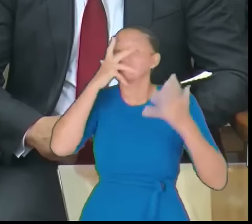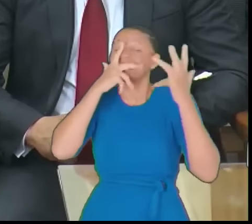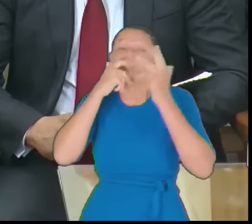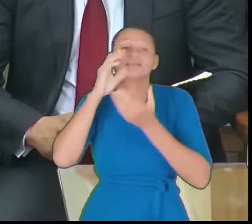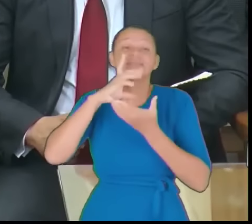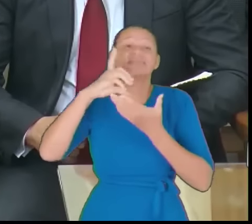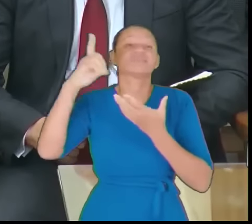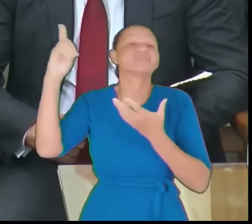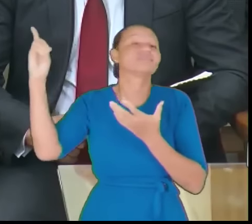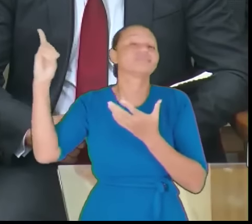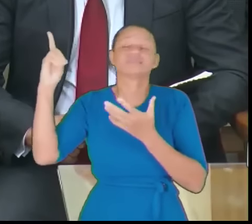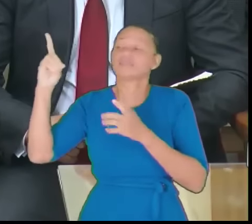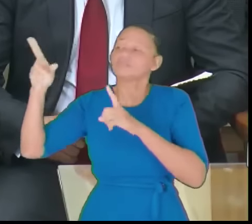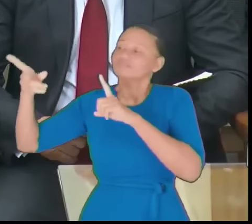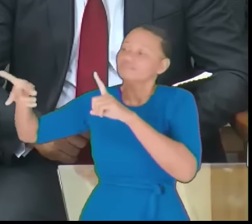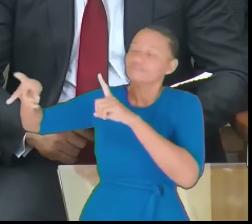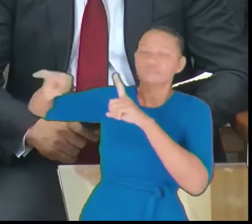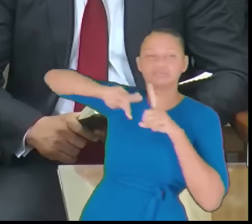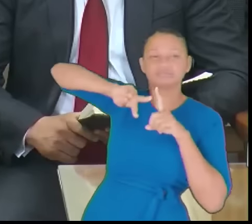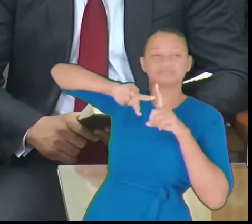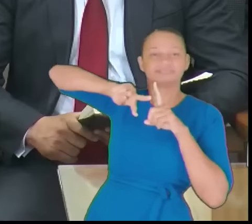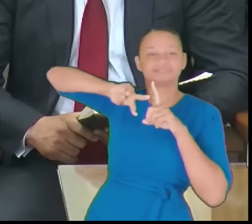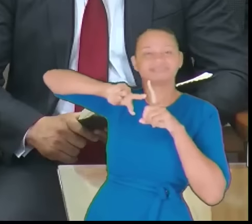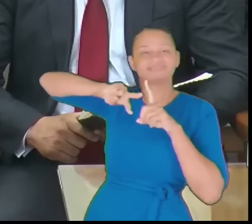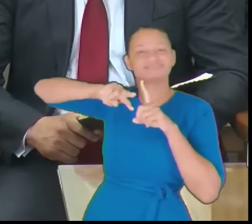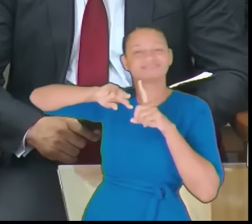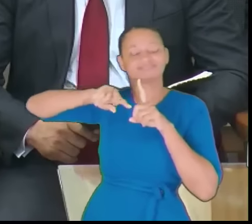quem, meus irmãos? Moisés.